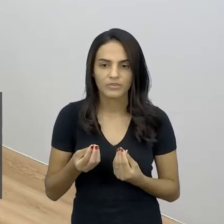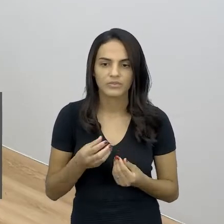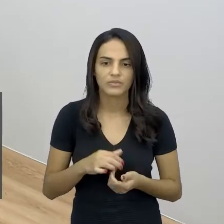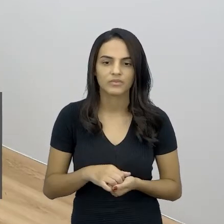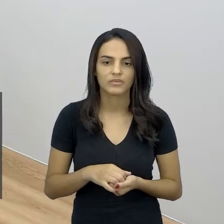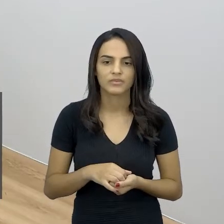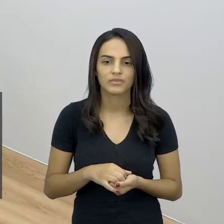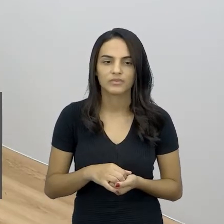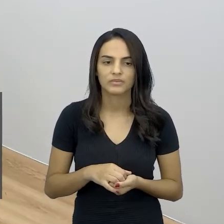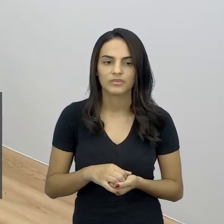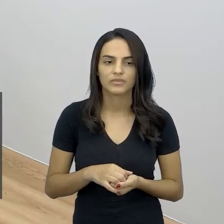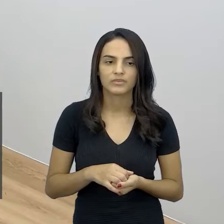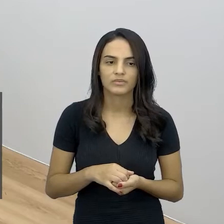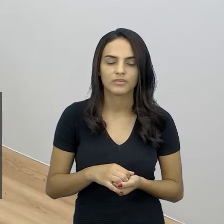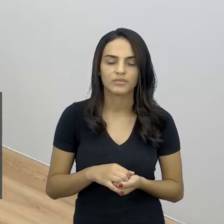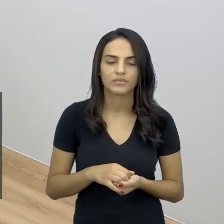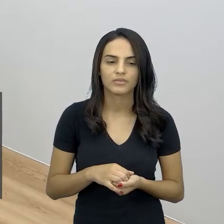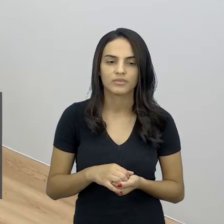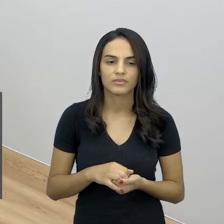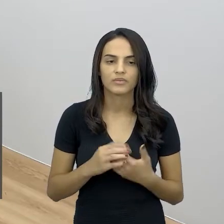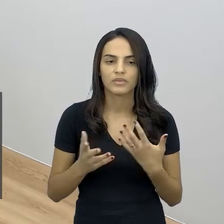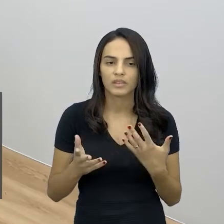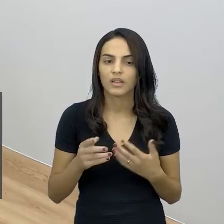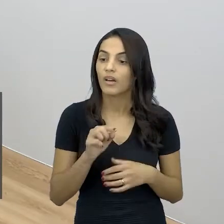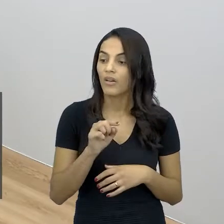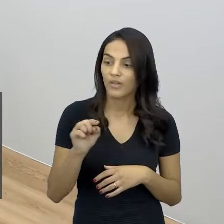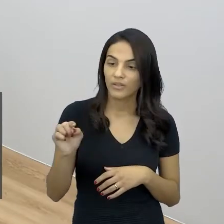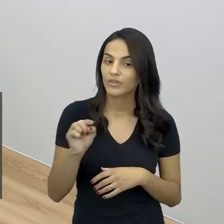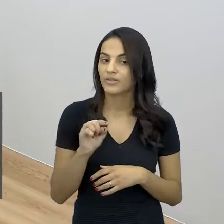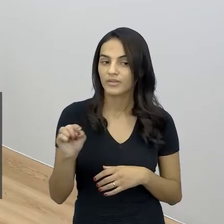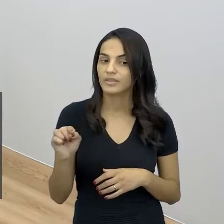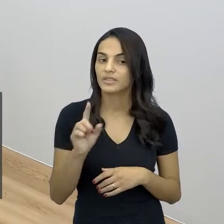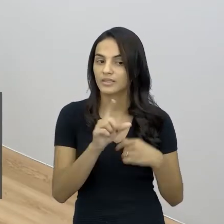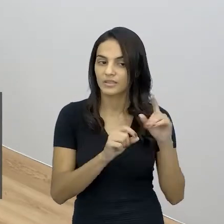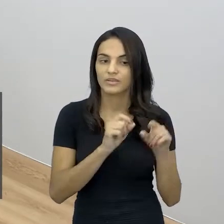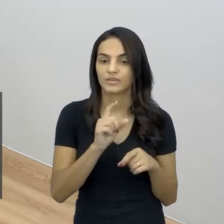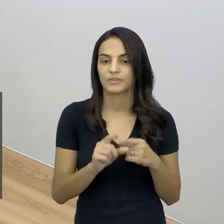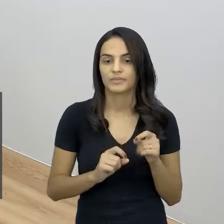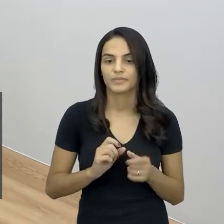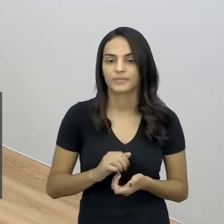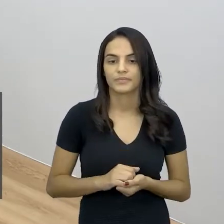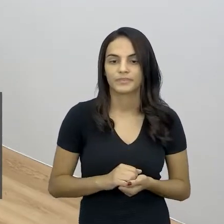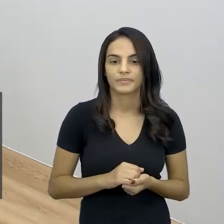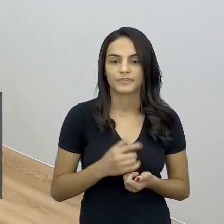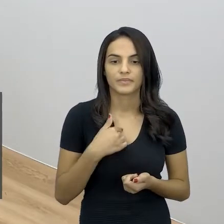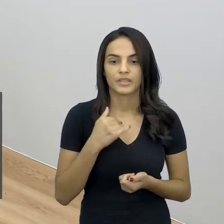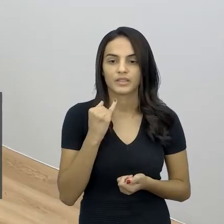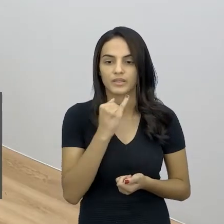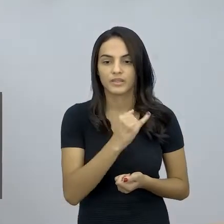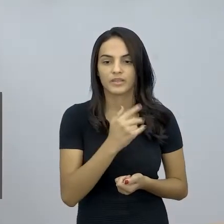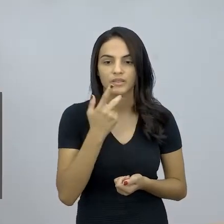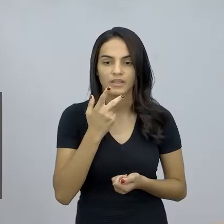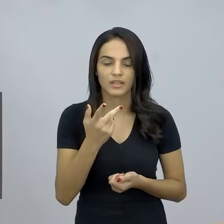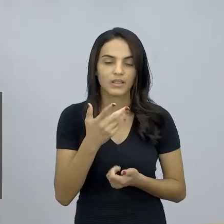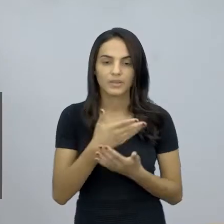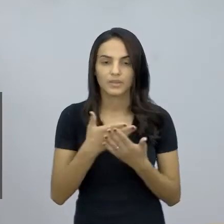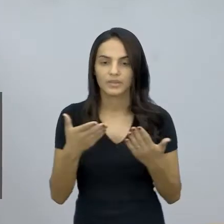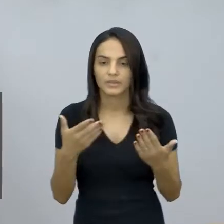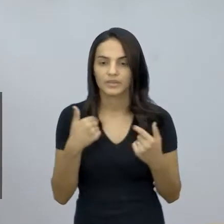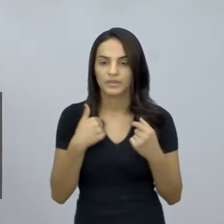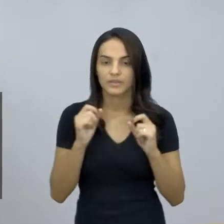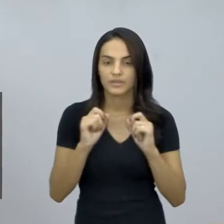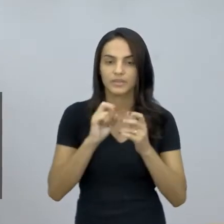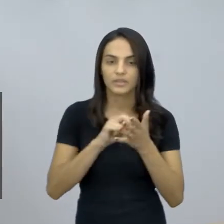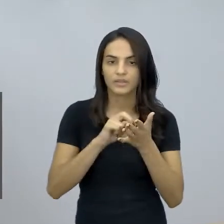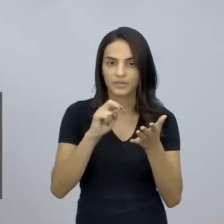Ai, eles têm que te chamar. Falei, claro, o azar de vocês é que eu estou na escola. E aí, porque eu tinha período contrário, né? Tinha dia que eu estava de